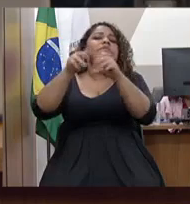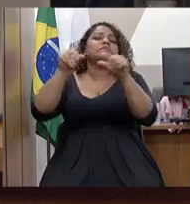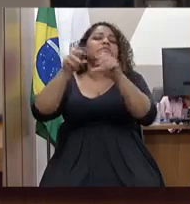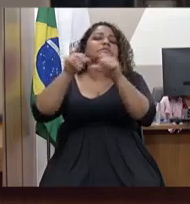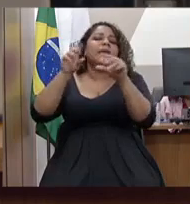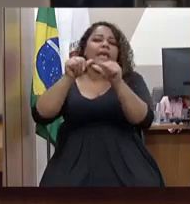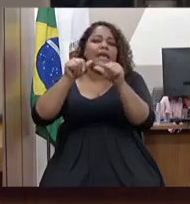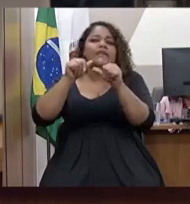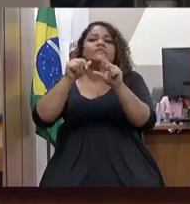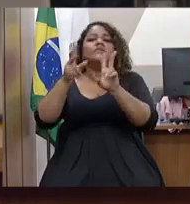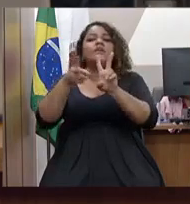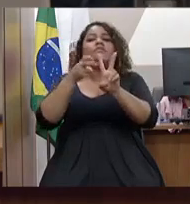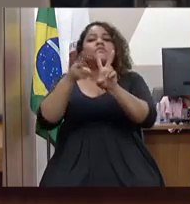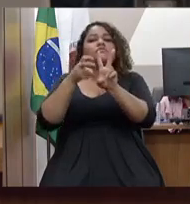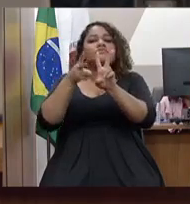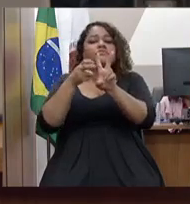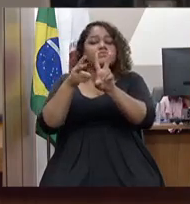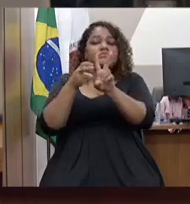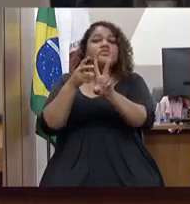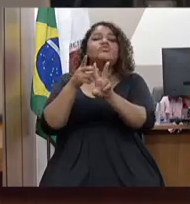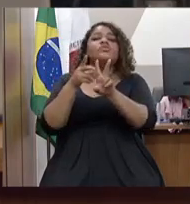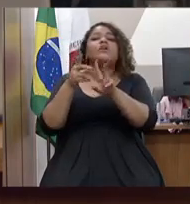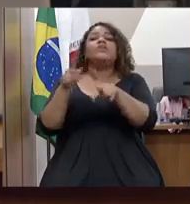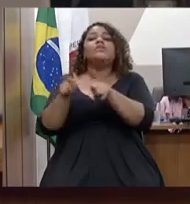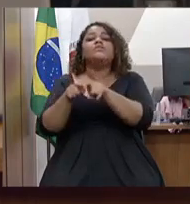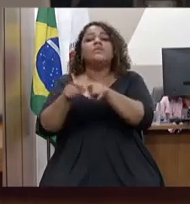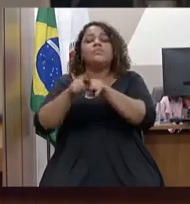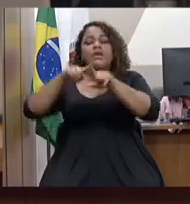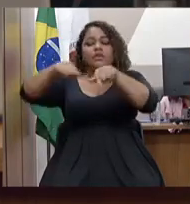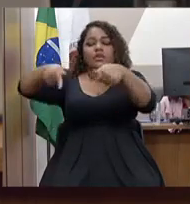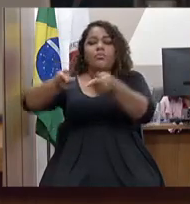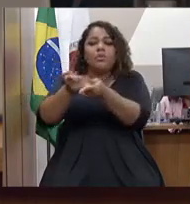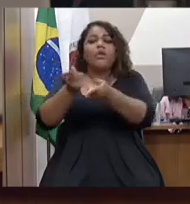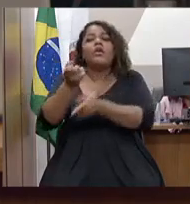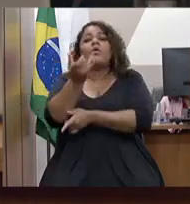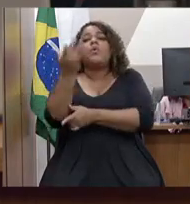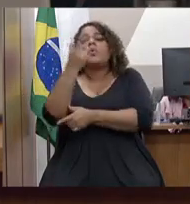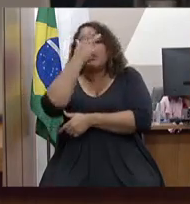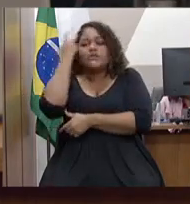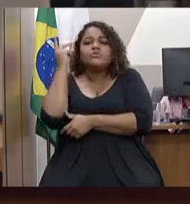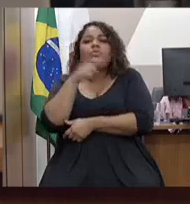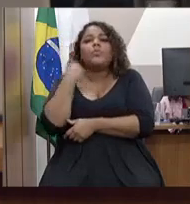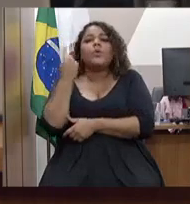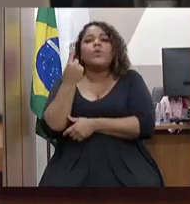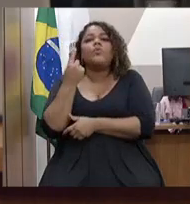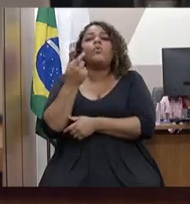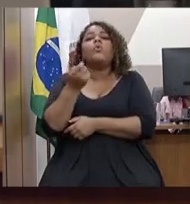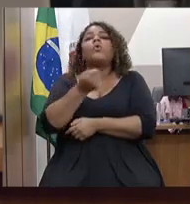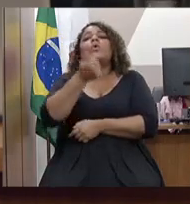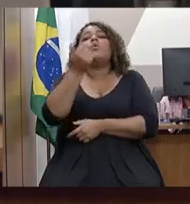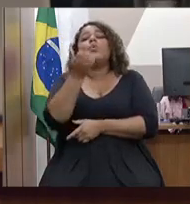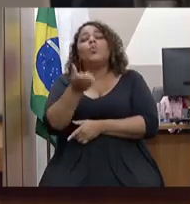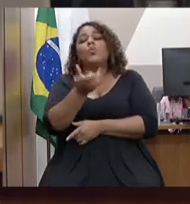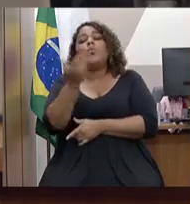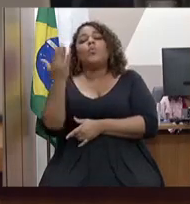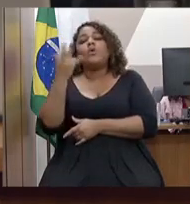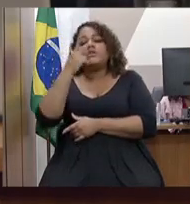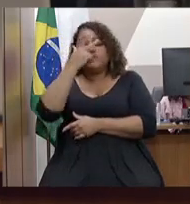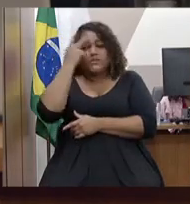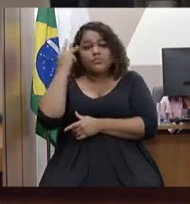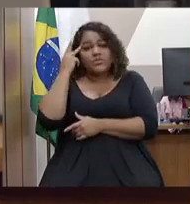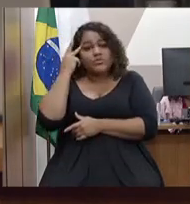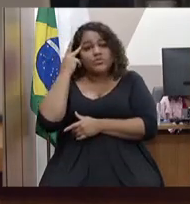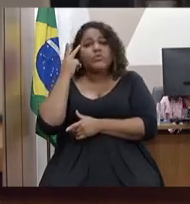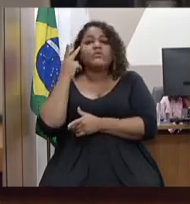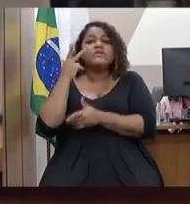quantas pessoas que se acidentaram quantas pessoas foram massacradas nós não temos esses números nós não temos esses dados isso ficará manchado na